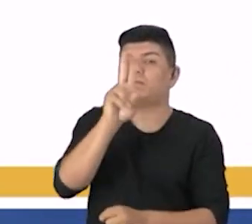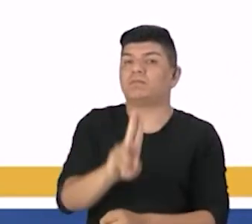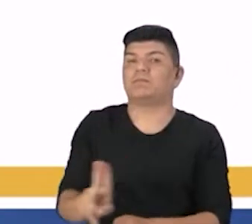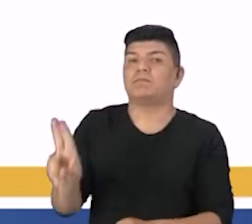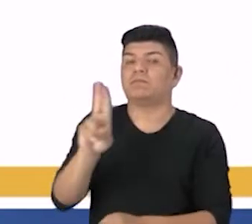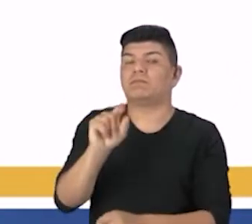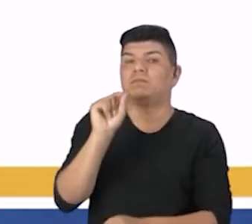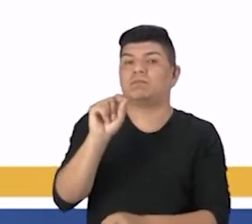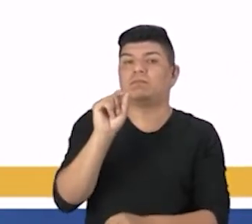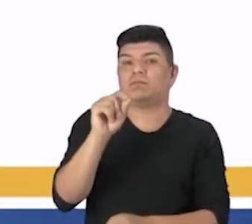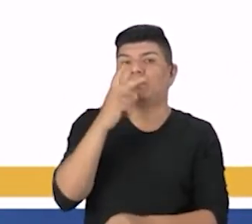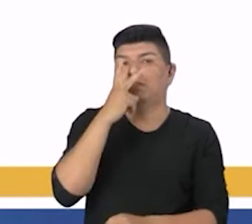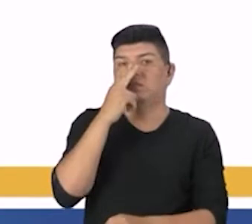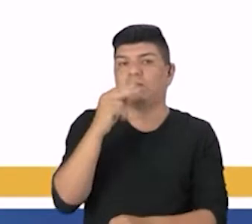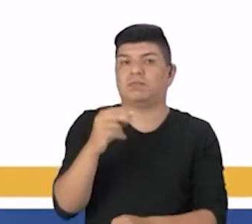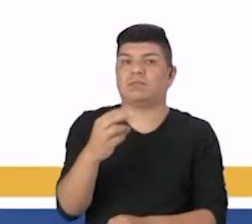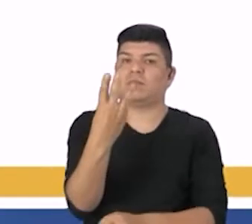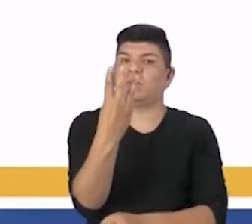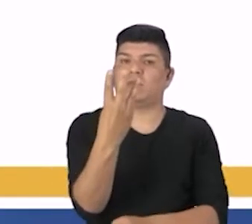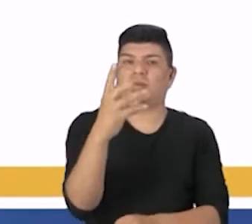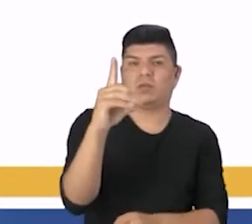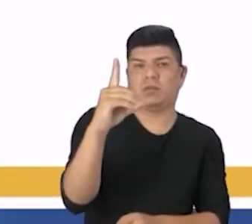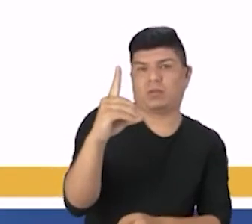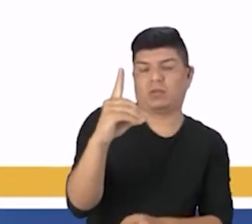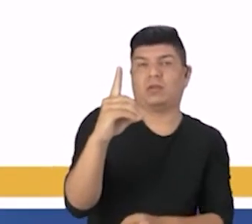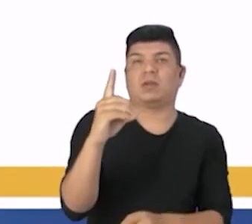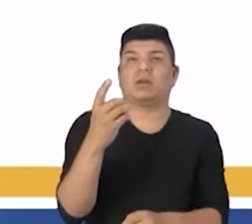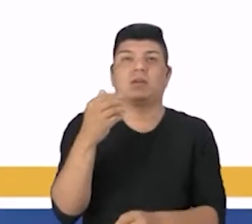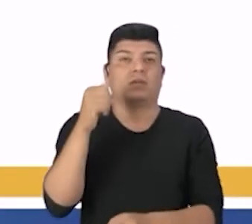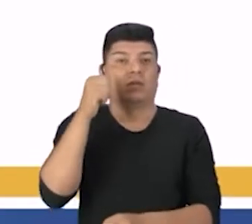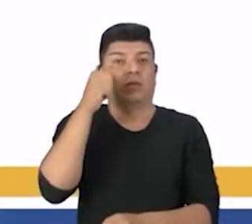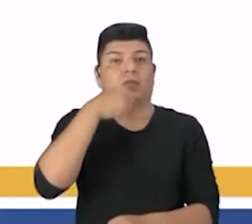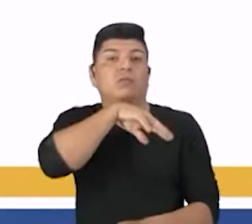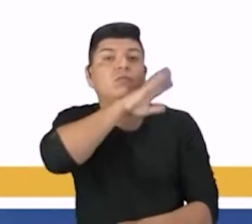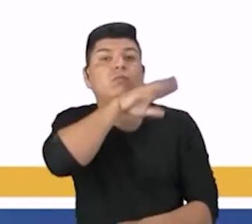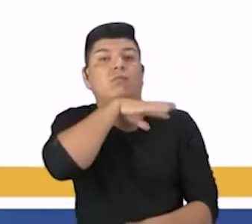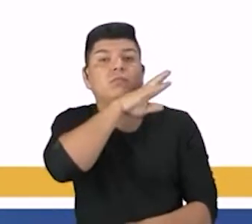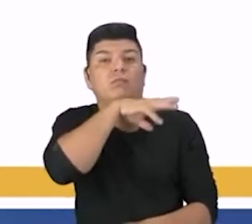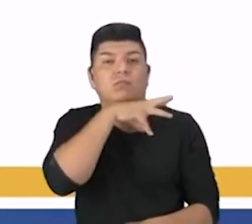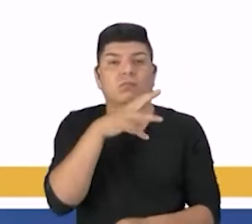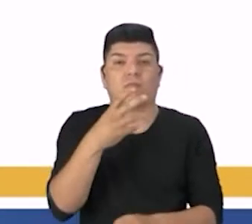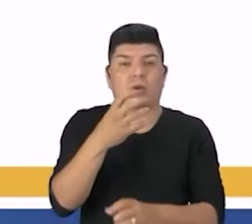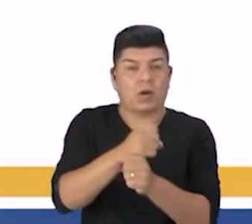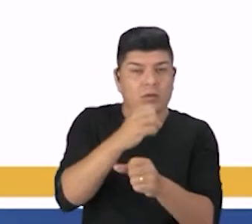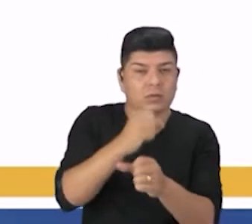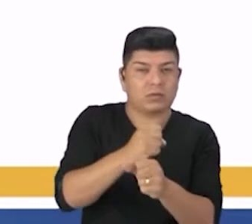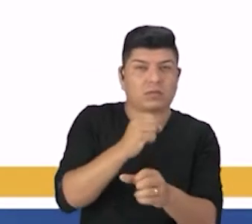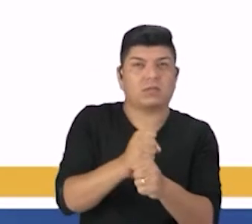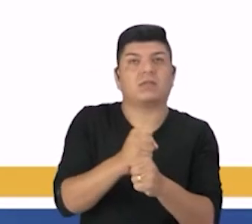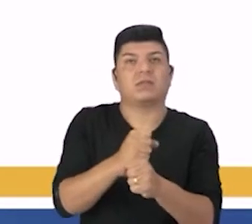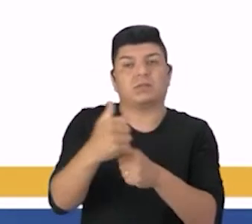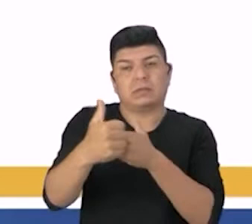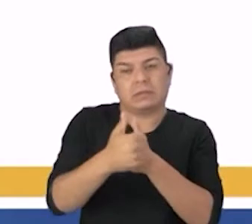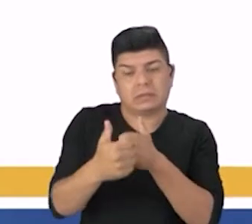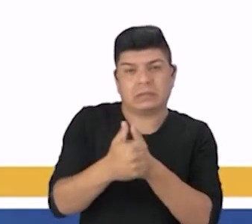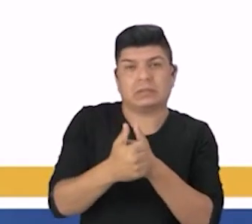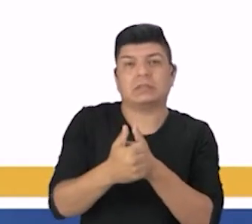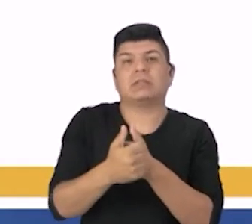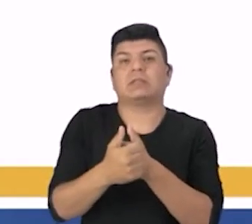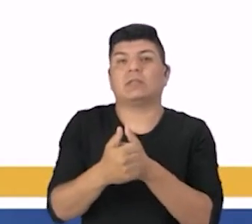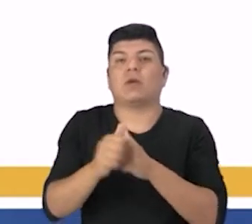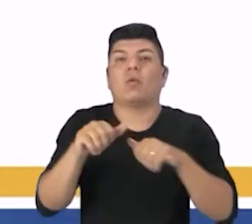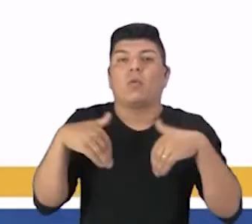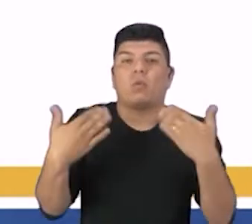fazem então uma espécie de 3D no animal e já faz um cálculo aproximado com muita proximidade de